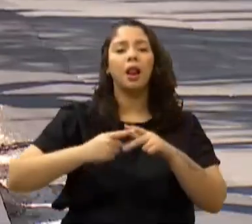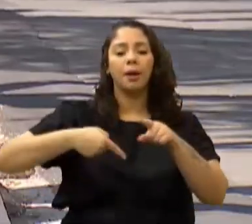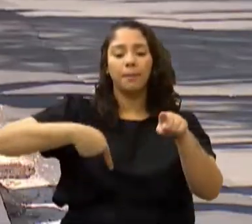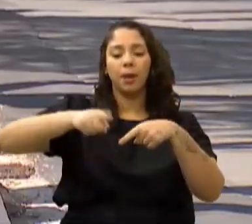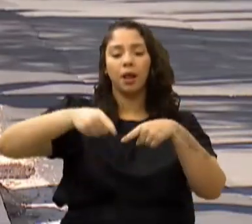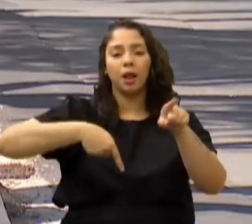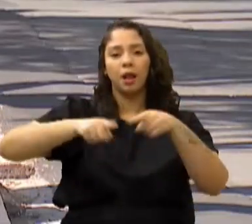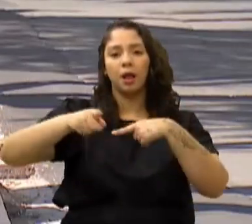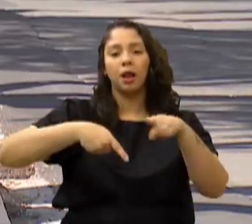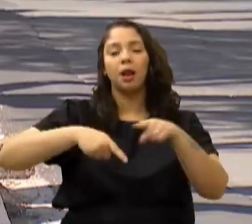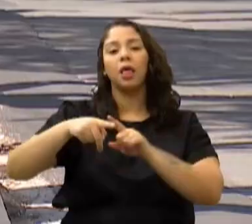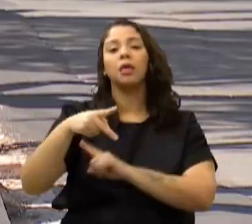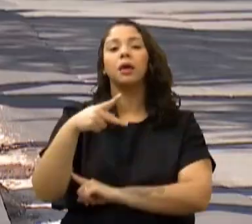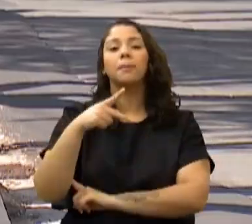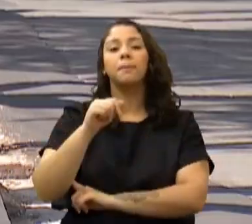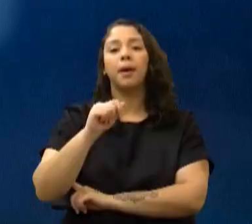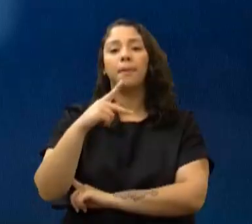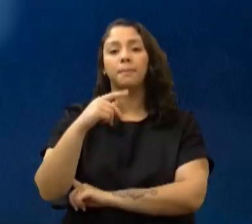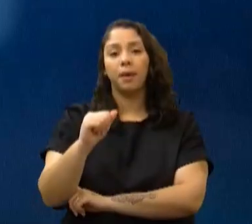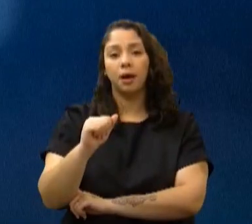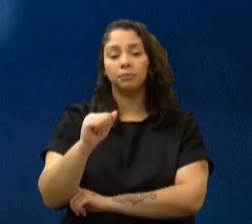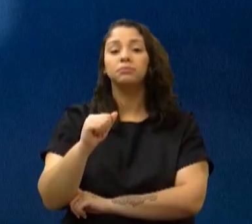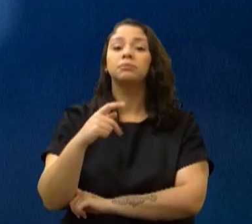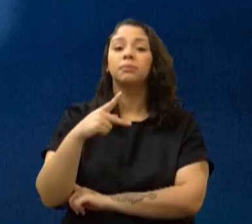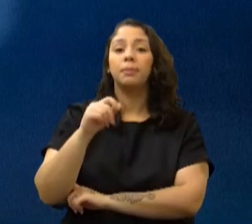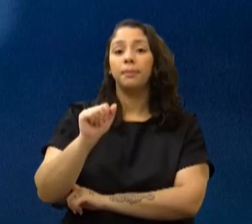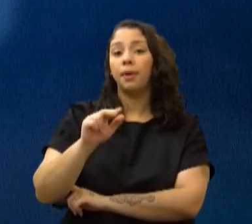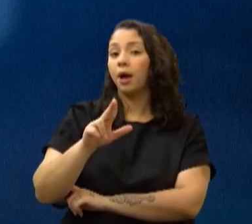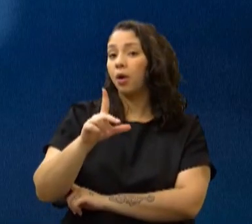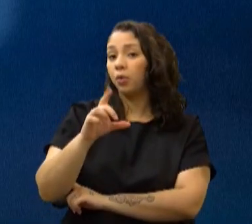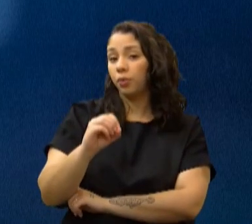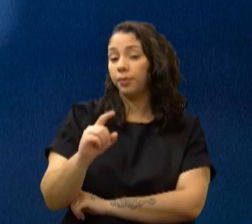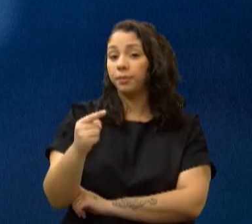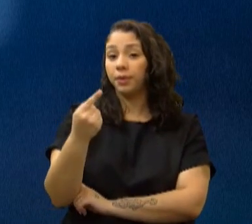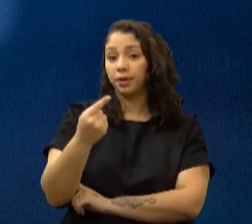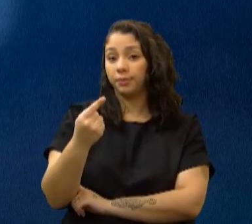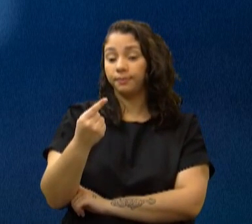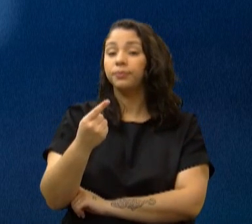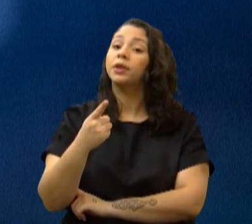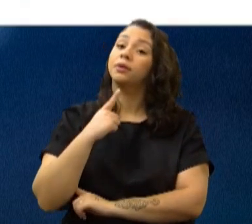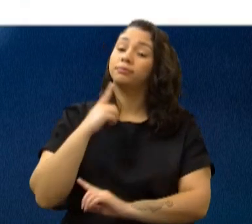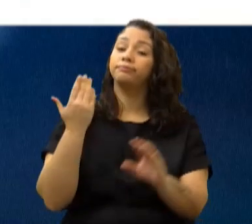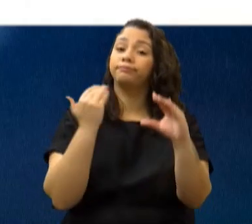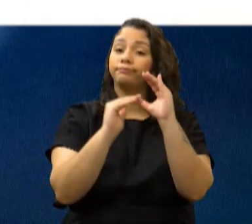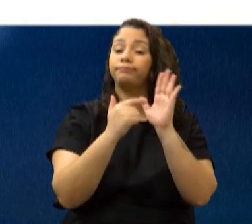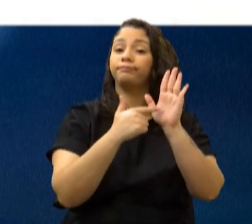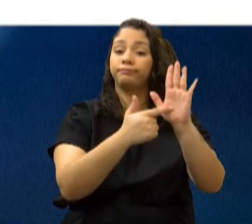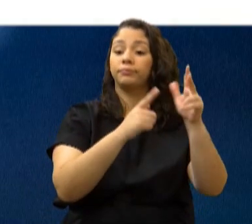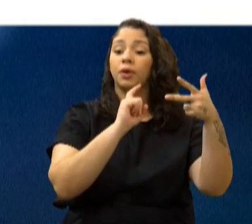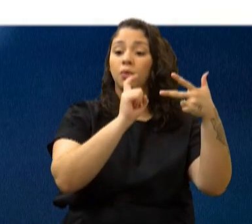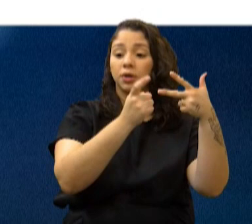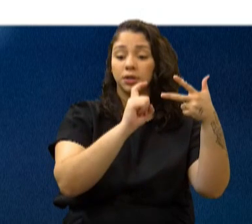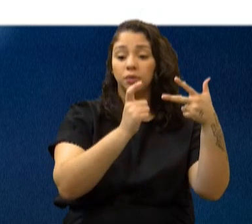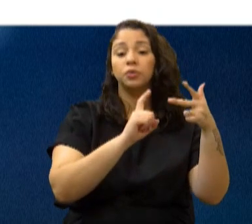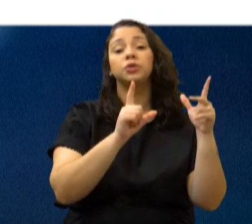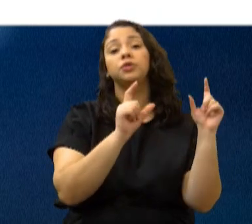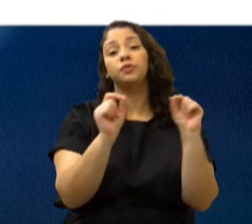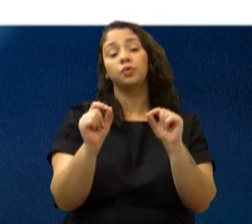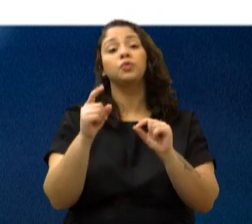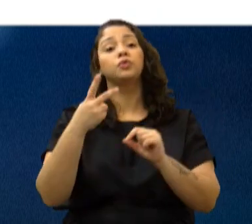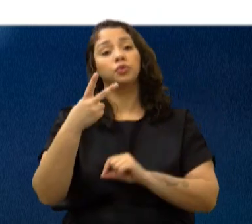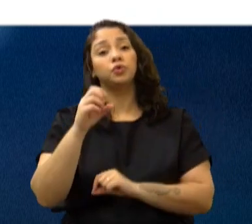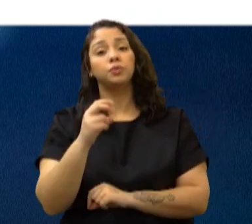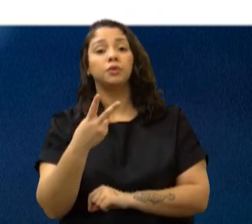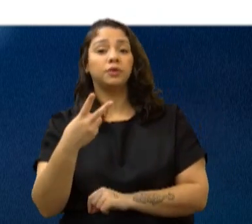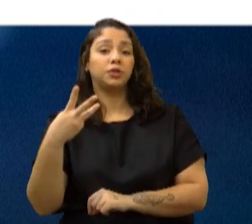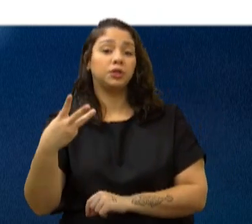da Avenida Papa João Paulo I em fevereiro deste ano Ossiri protocolou a indicação número 2088